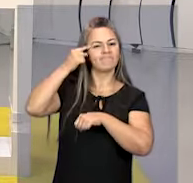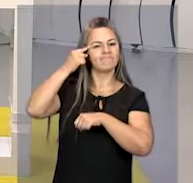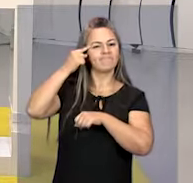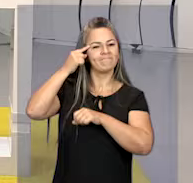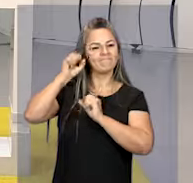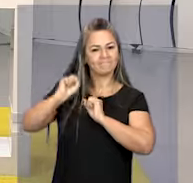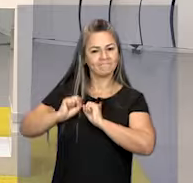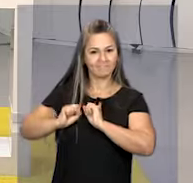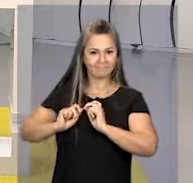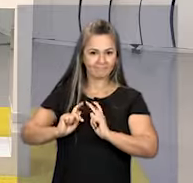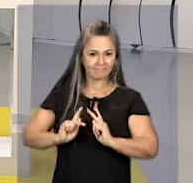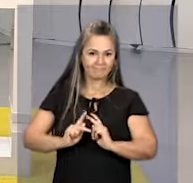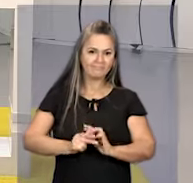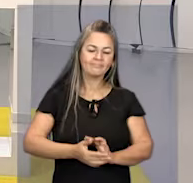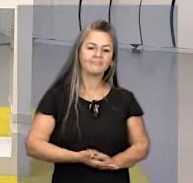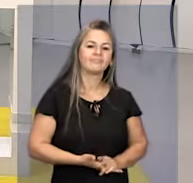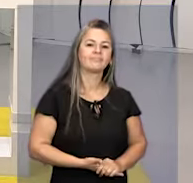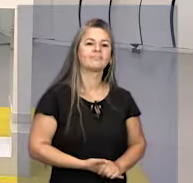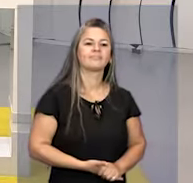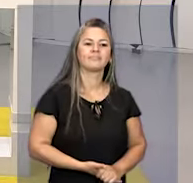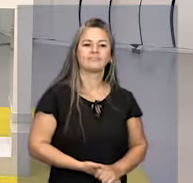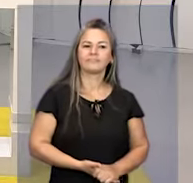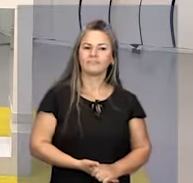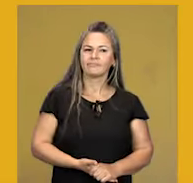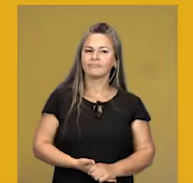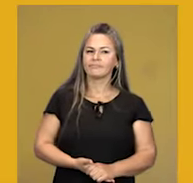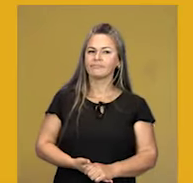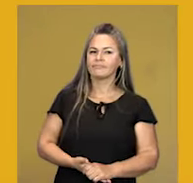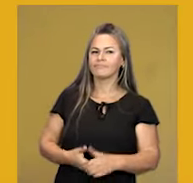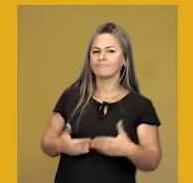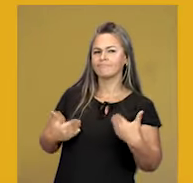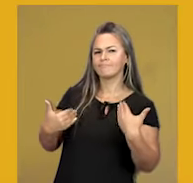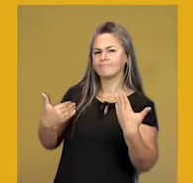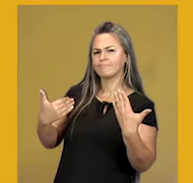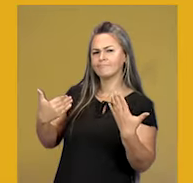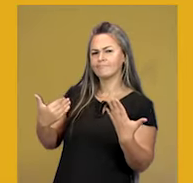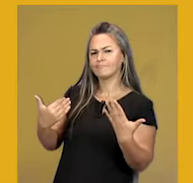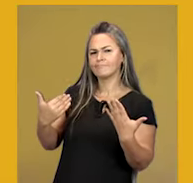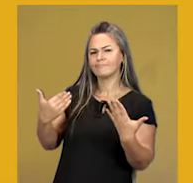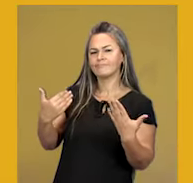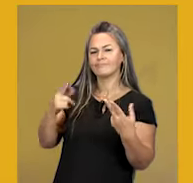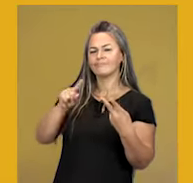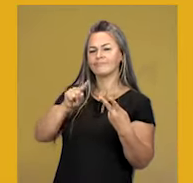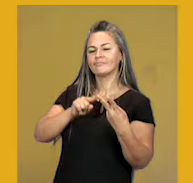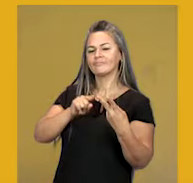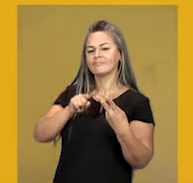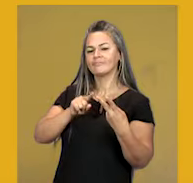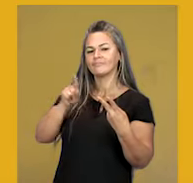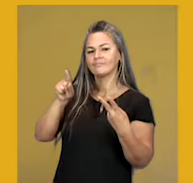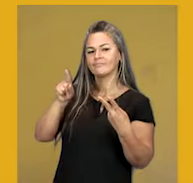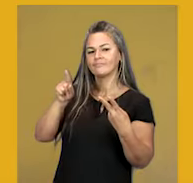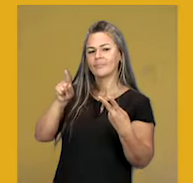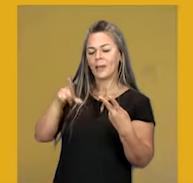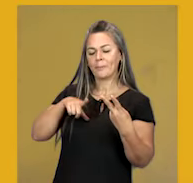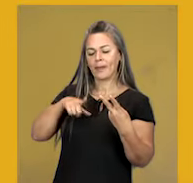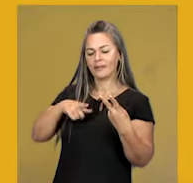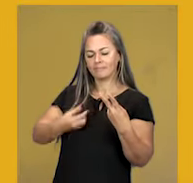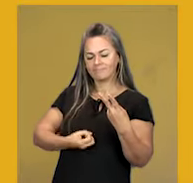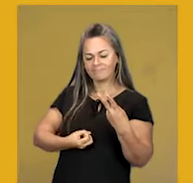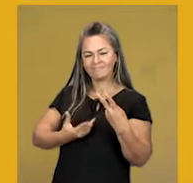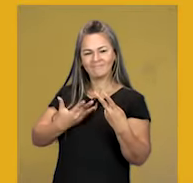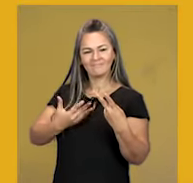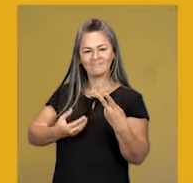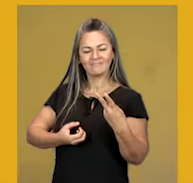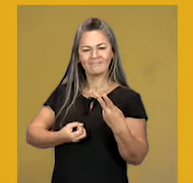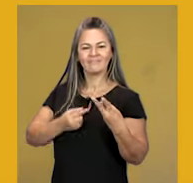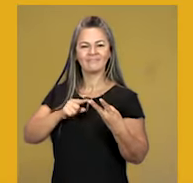Continuando. Outra razão pela qual existem os mitos, para conferir poesia e